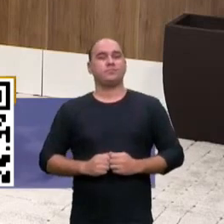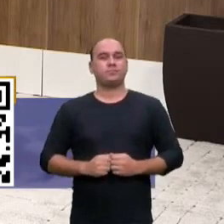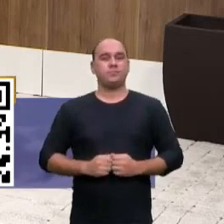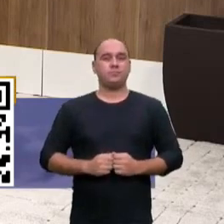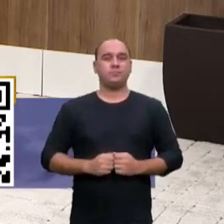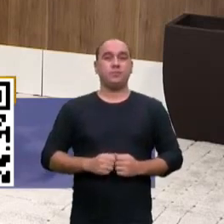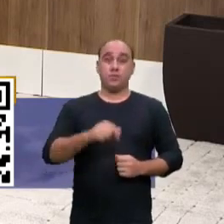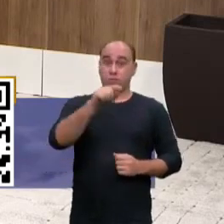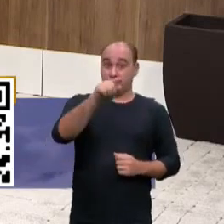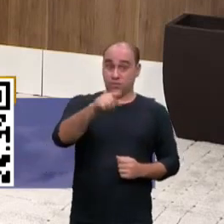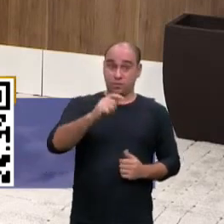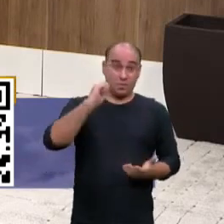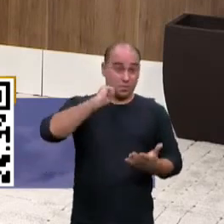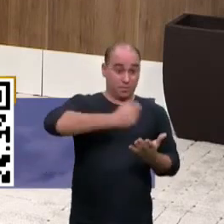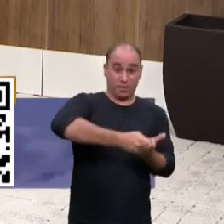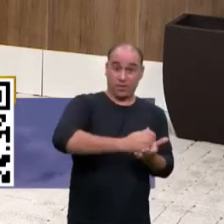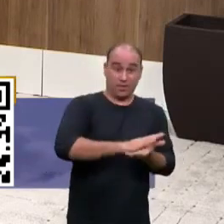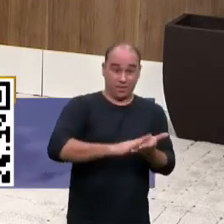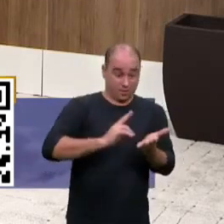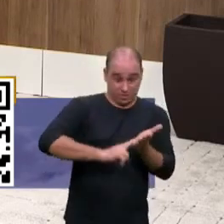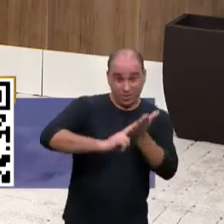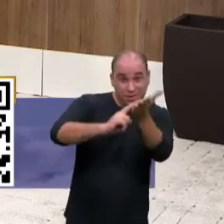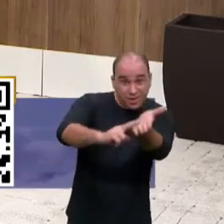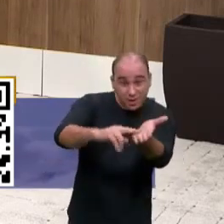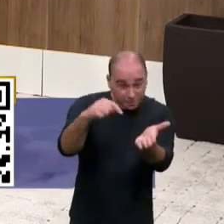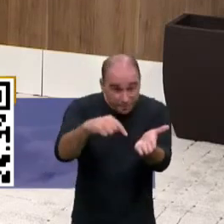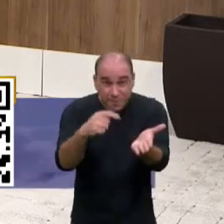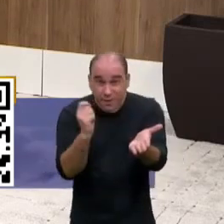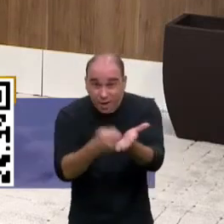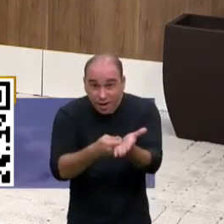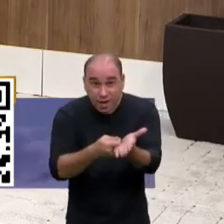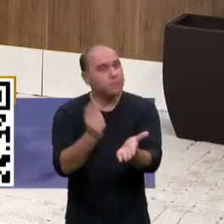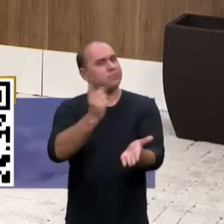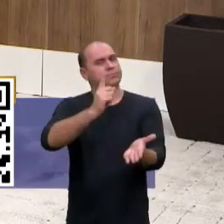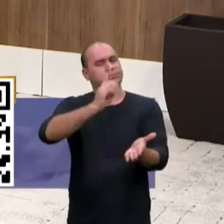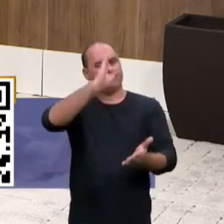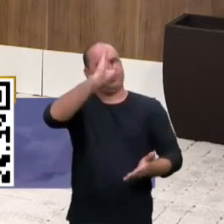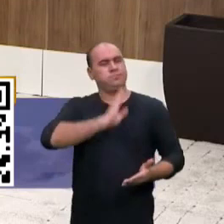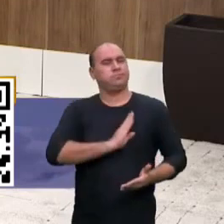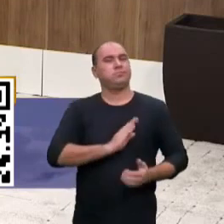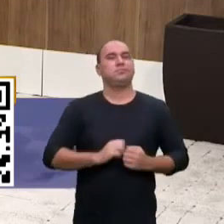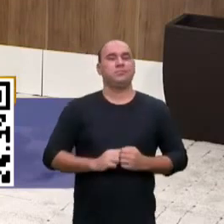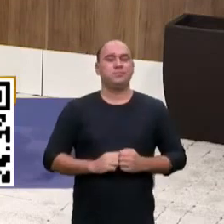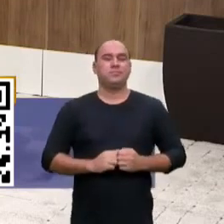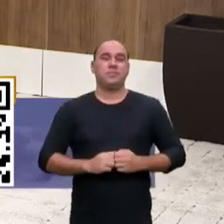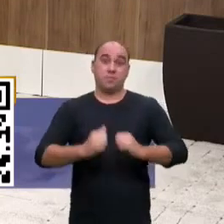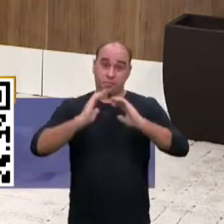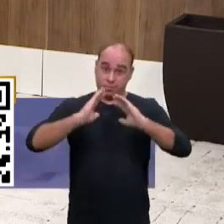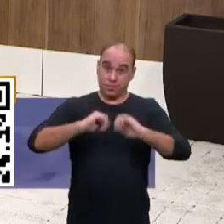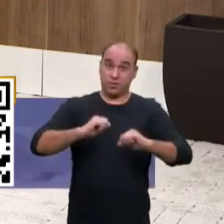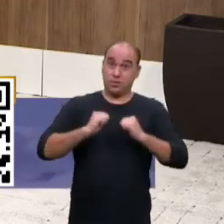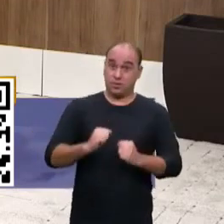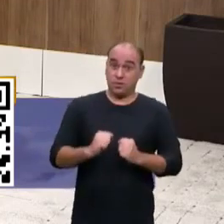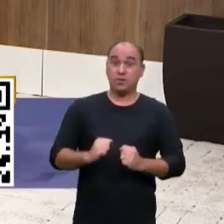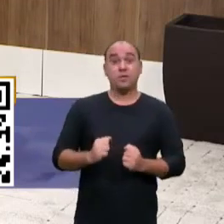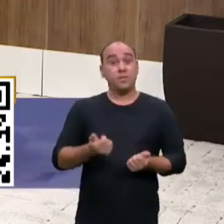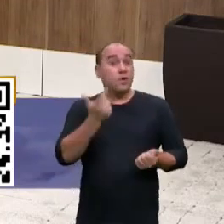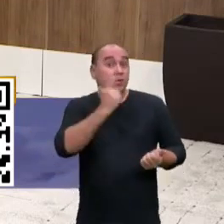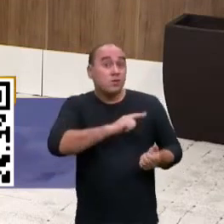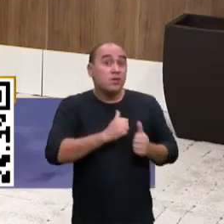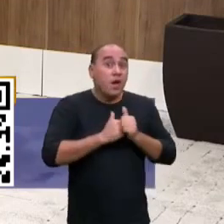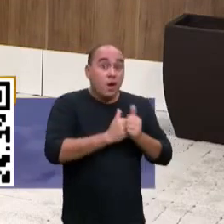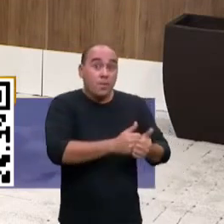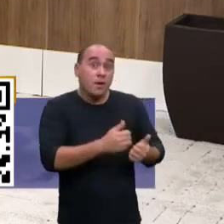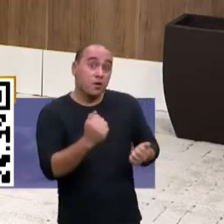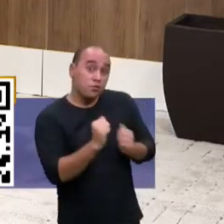sem custo nenhum viu você não paga nem pelo envio aí para sua casa Peça agora o seu para você poder acompanhar essa série de